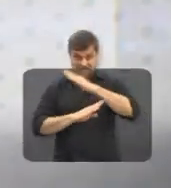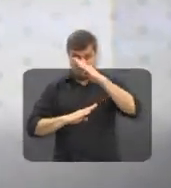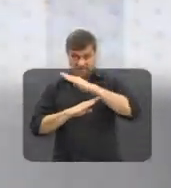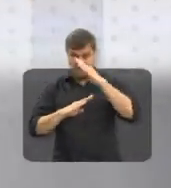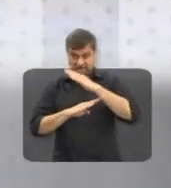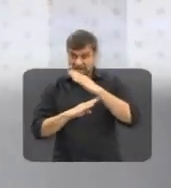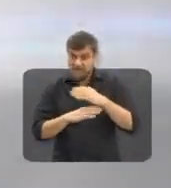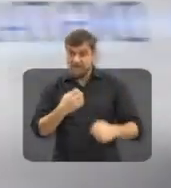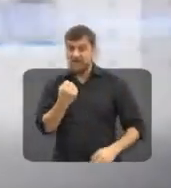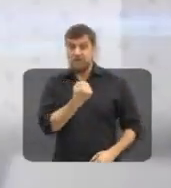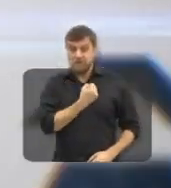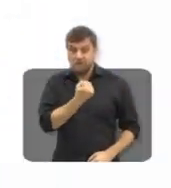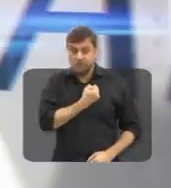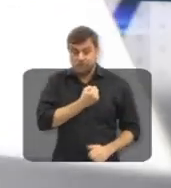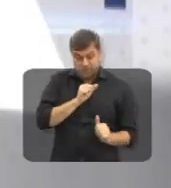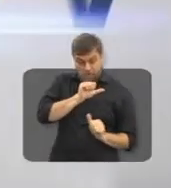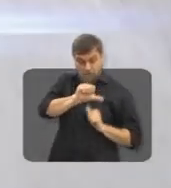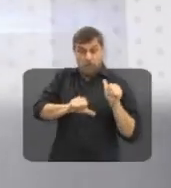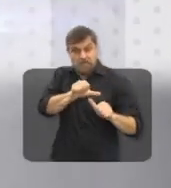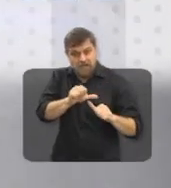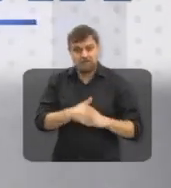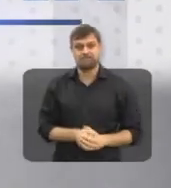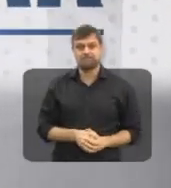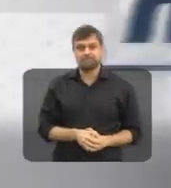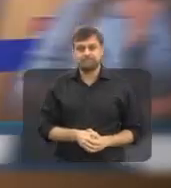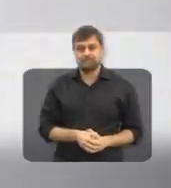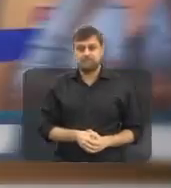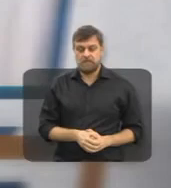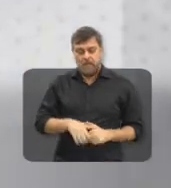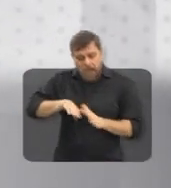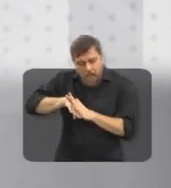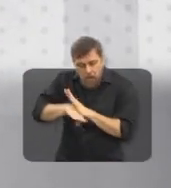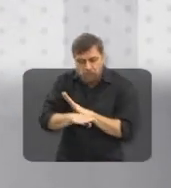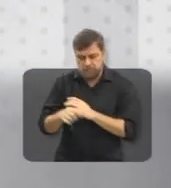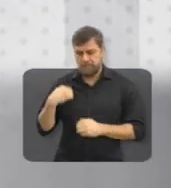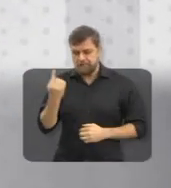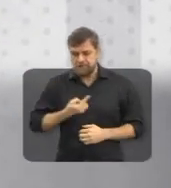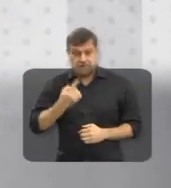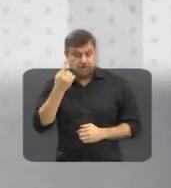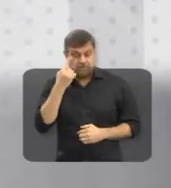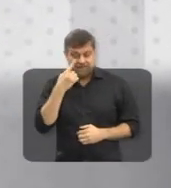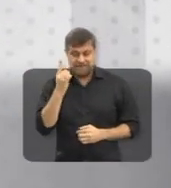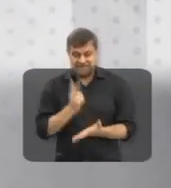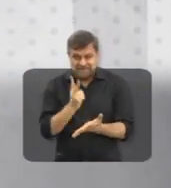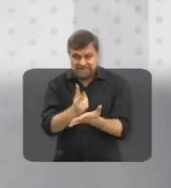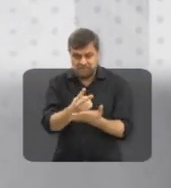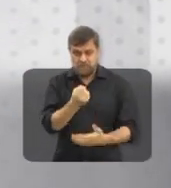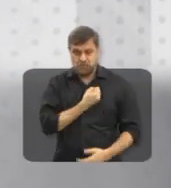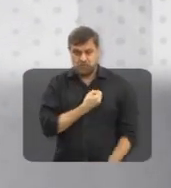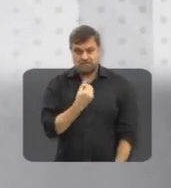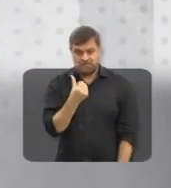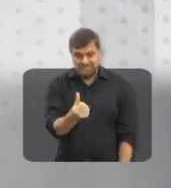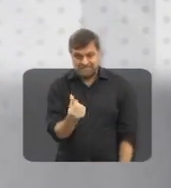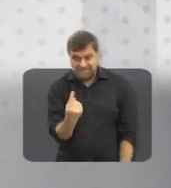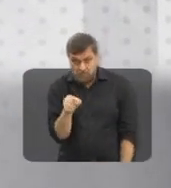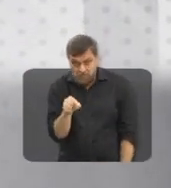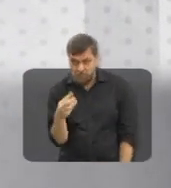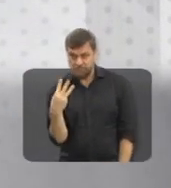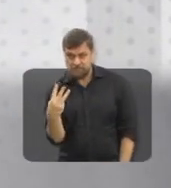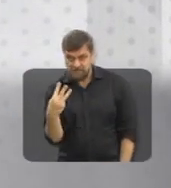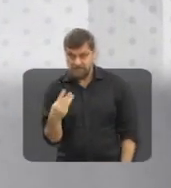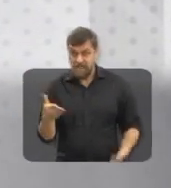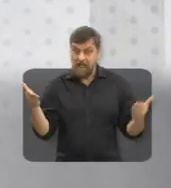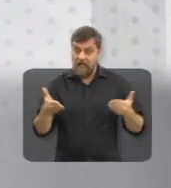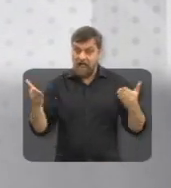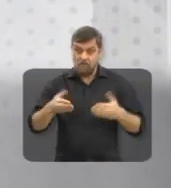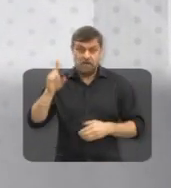O canal digital da TV Câmara vai mudar. Você está acostumado a nos assistir pelo 61.3